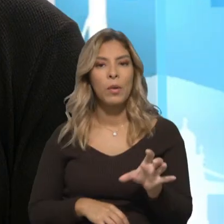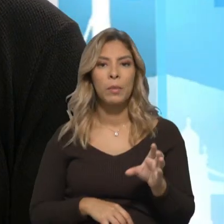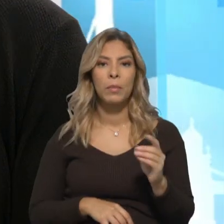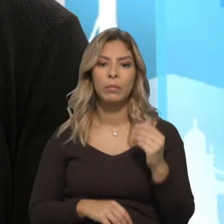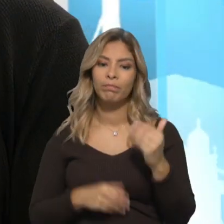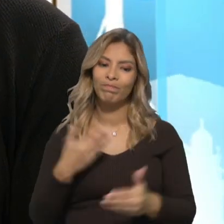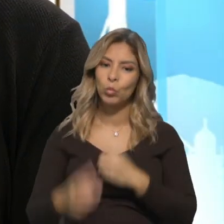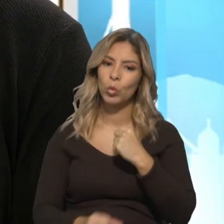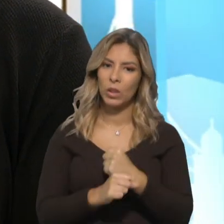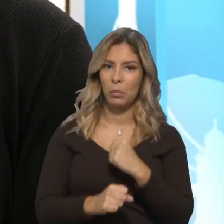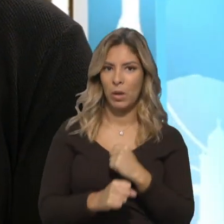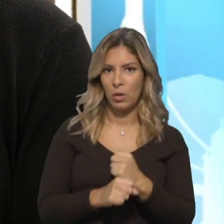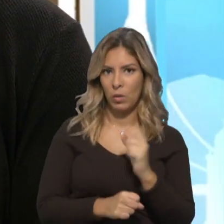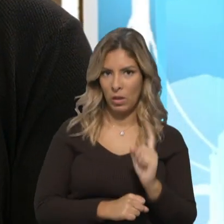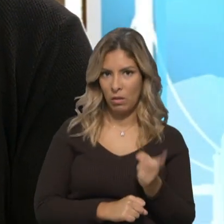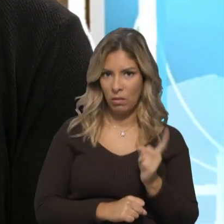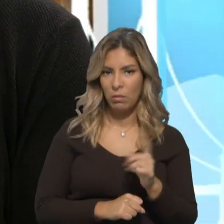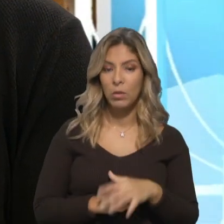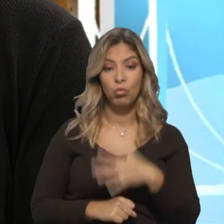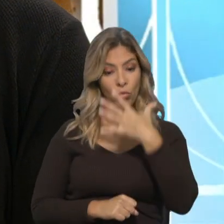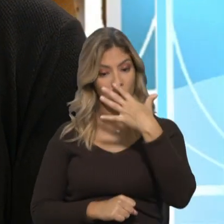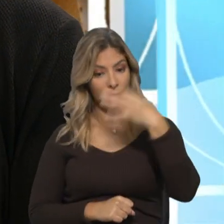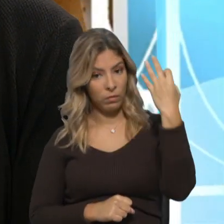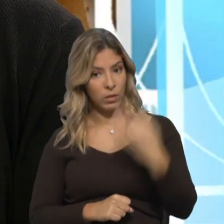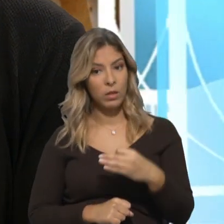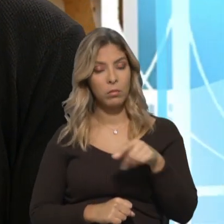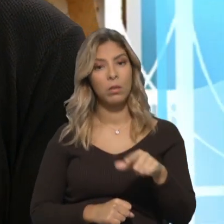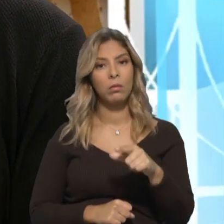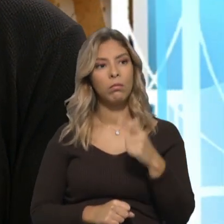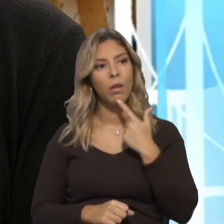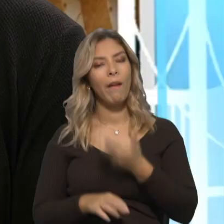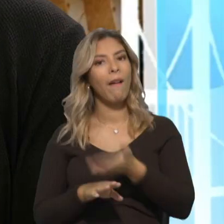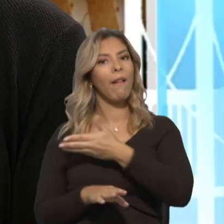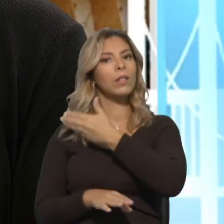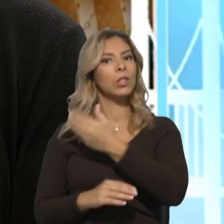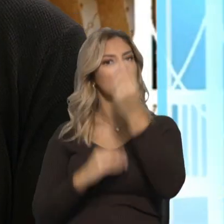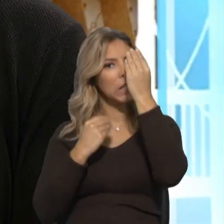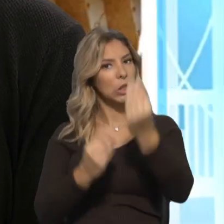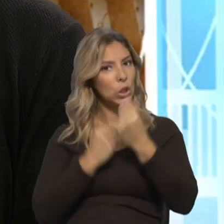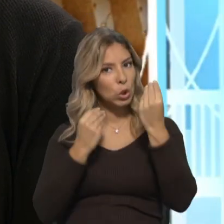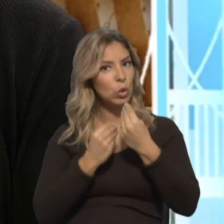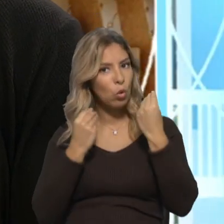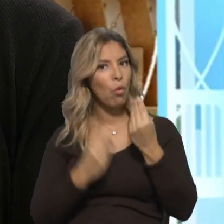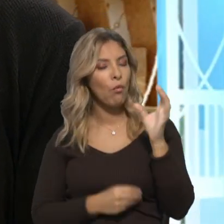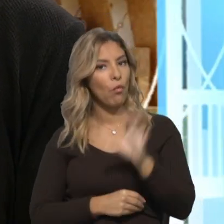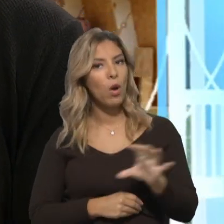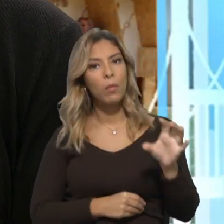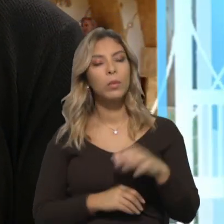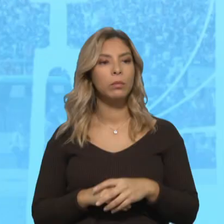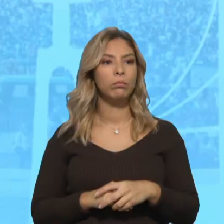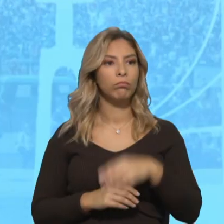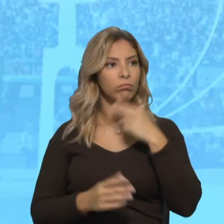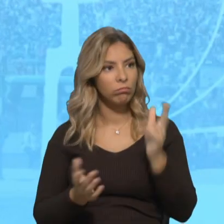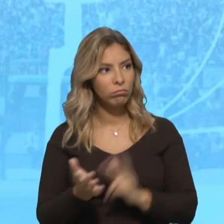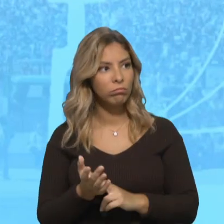a fazer, mas é também uma confirmação da validade de tudo aquilo que ele nos ensinou, ou seja, do espírito, do carisma que ele